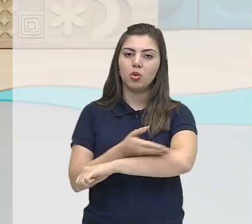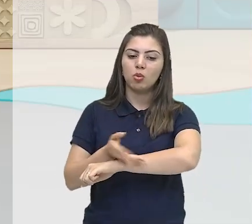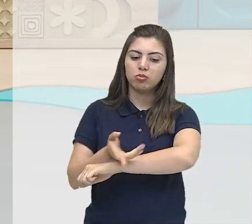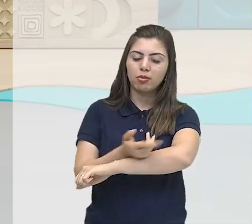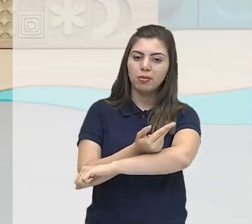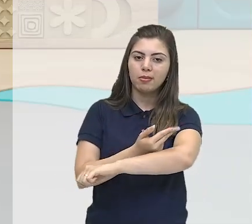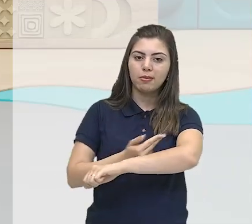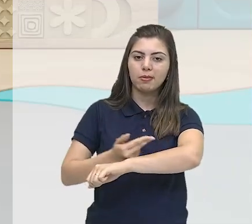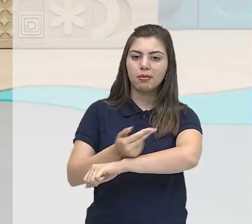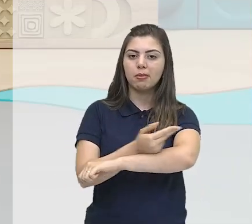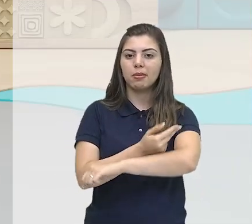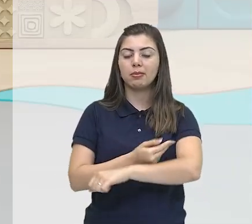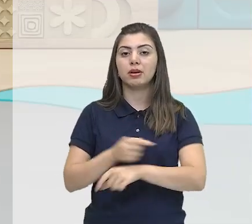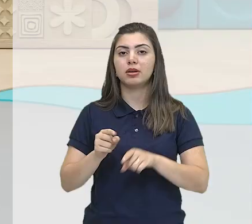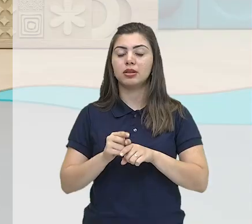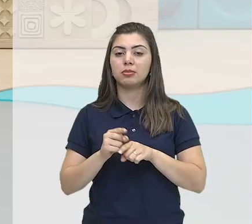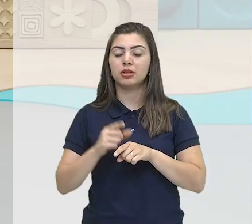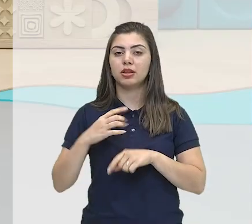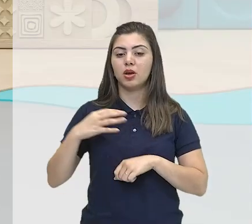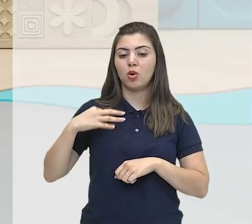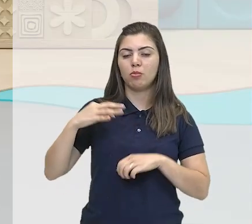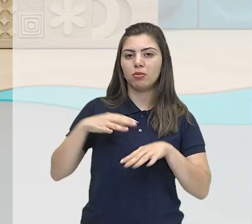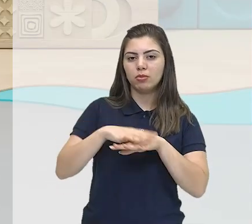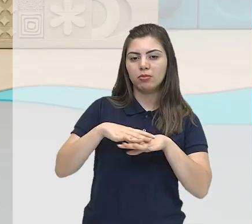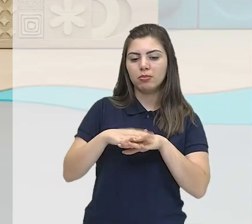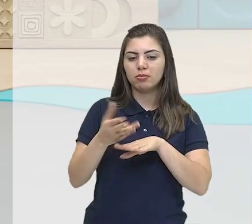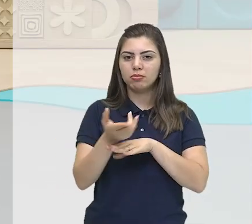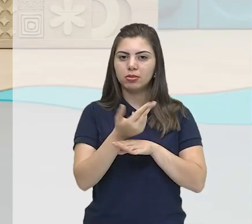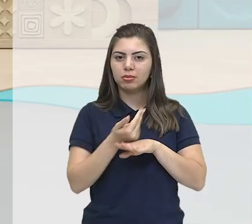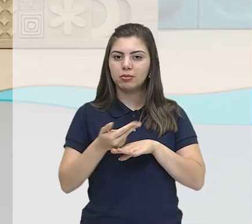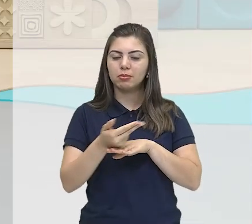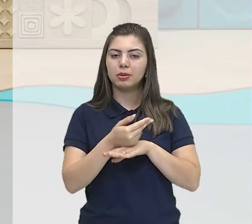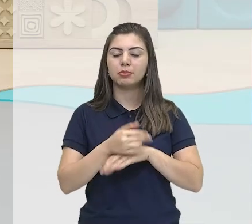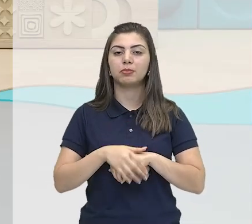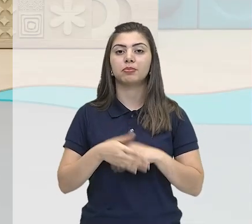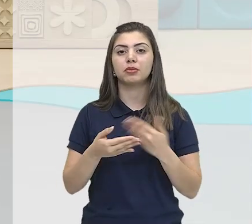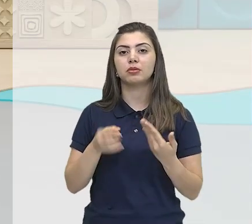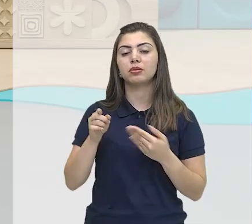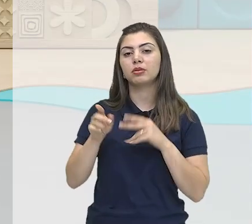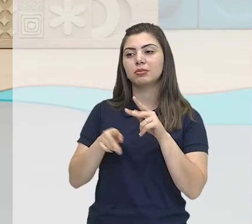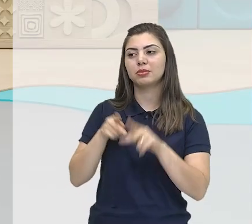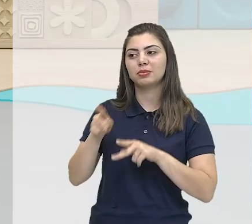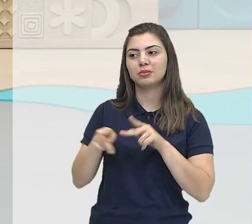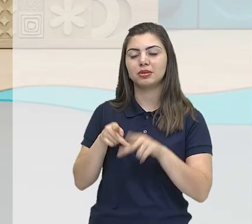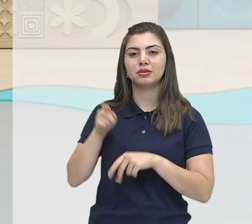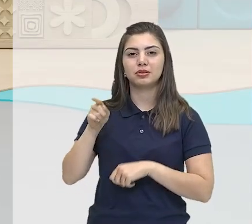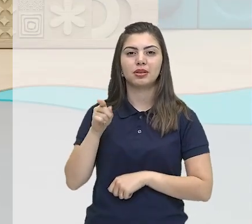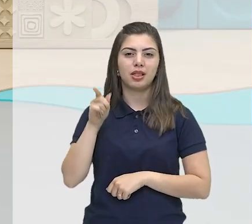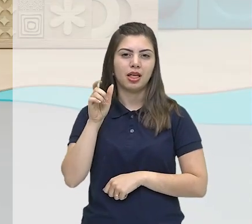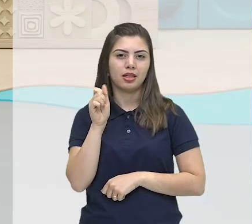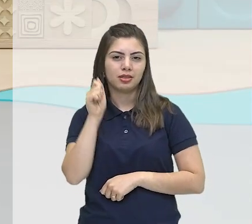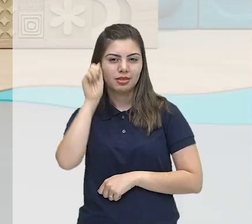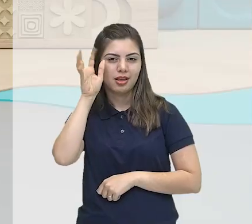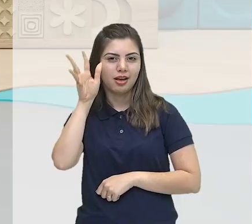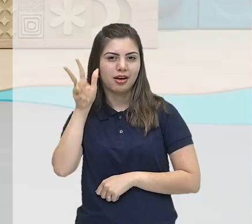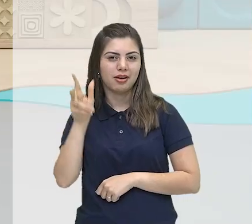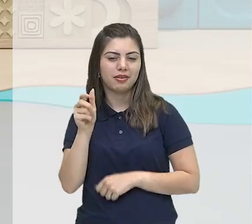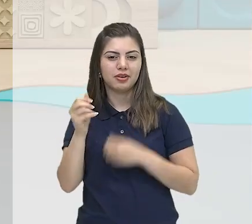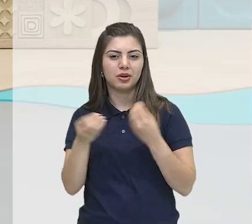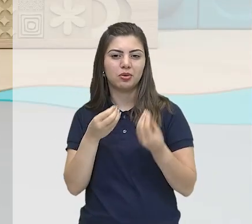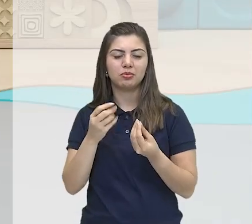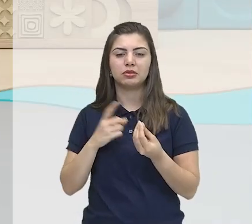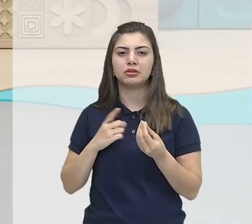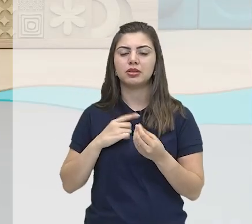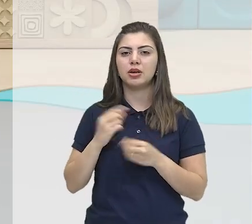temos traçados em tecidos, certo? Os africanos, eles conseguiram produzir uma arte bastante livre, mas